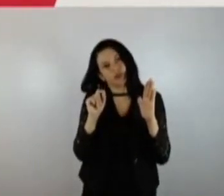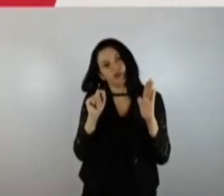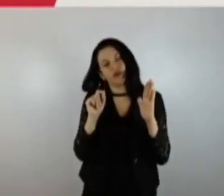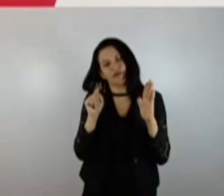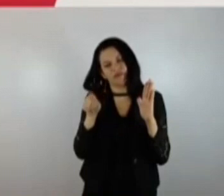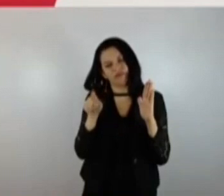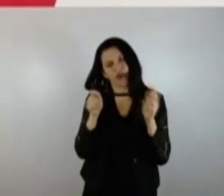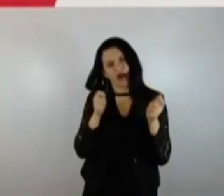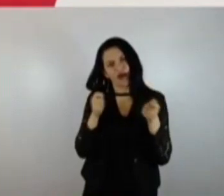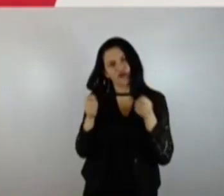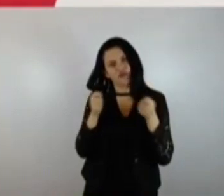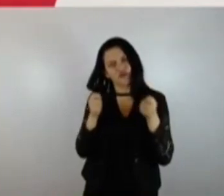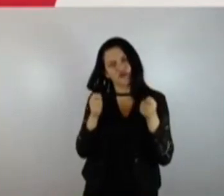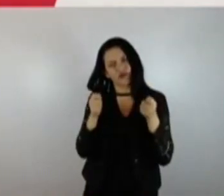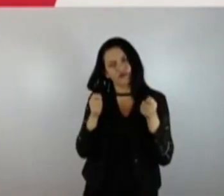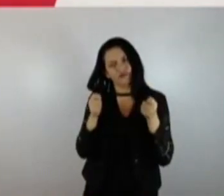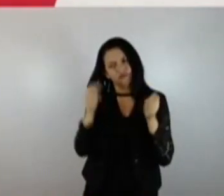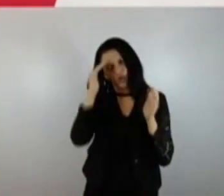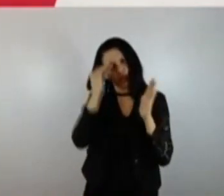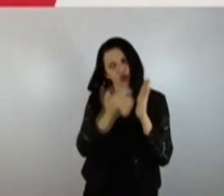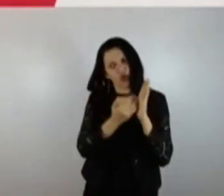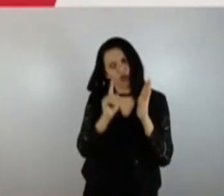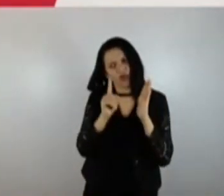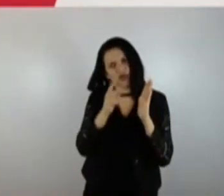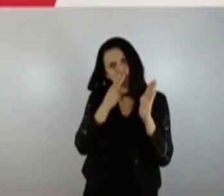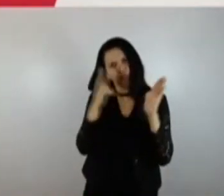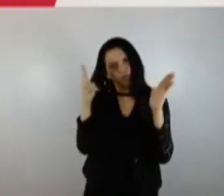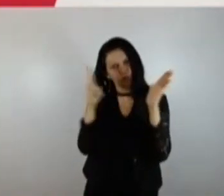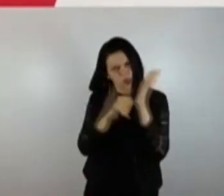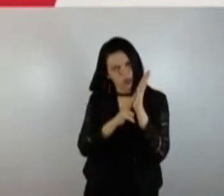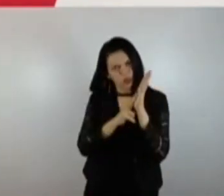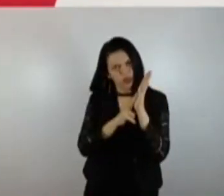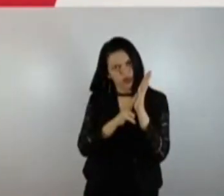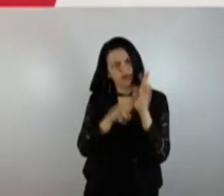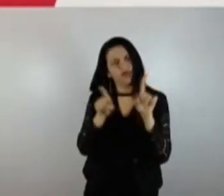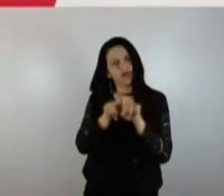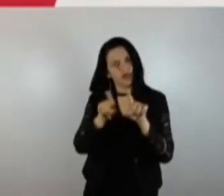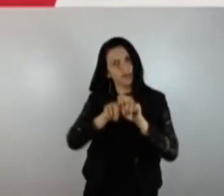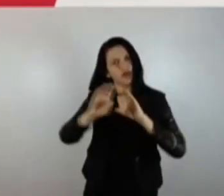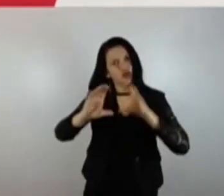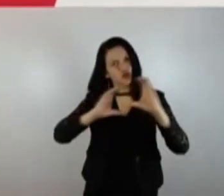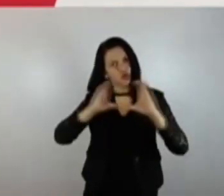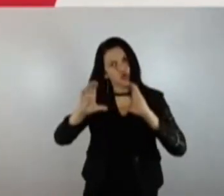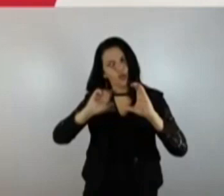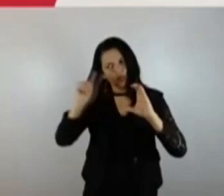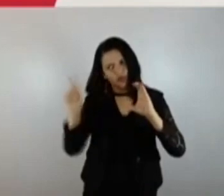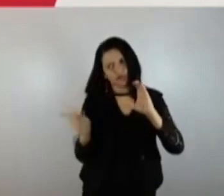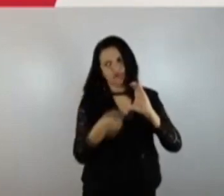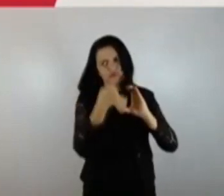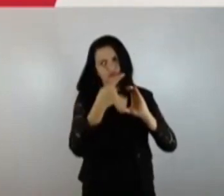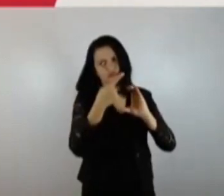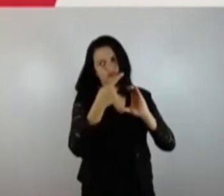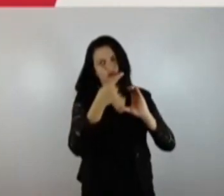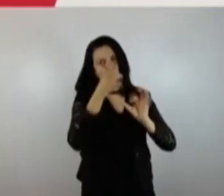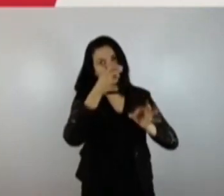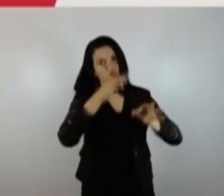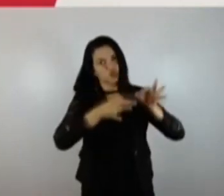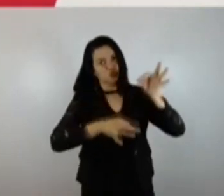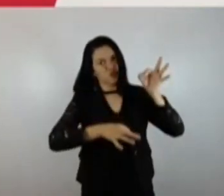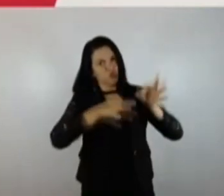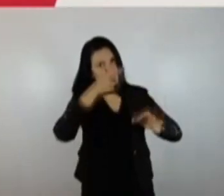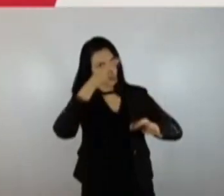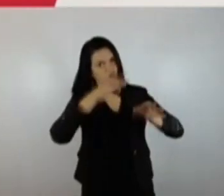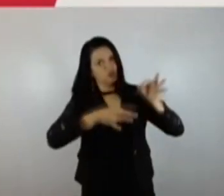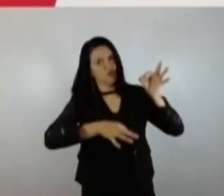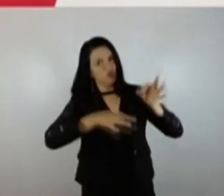sanções administrativas, multas, e agora também de comunicação ao Poder Judiciário.